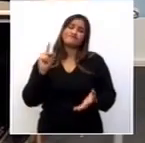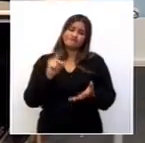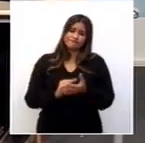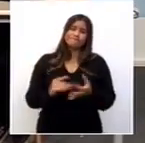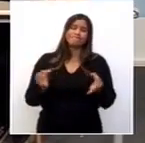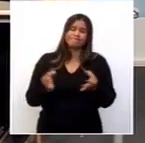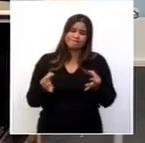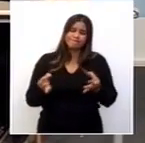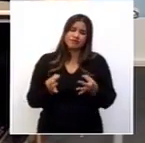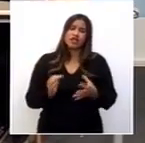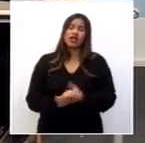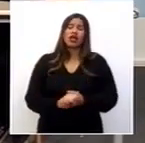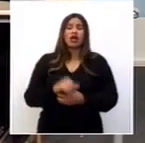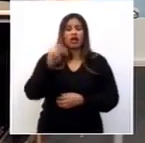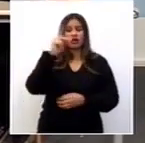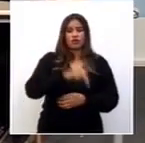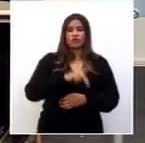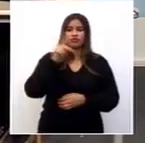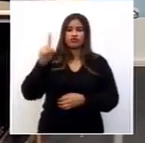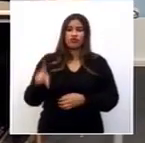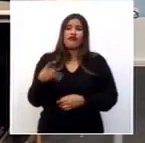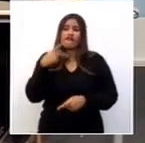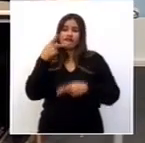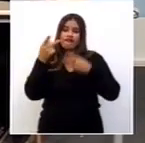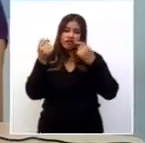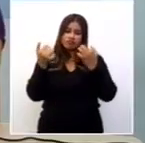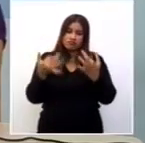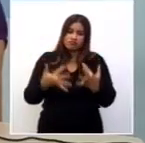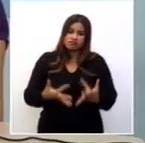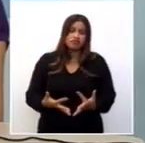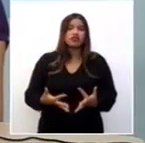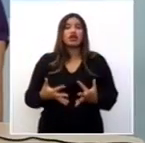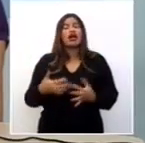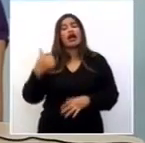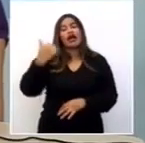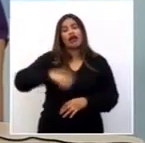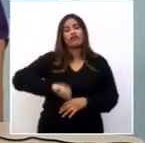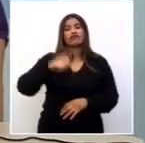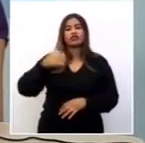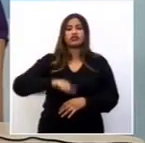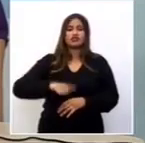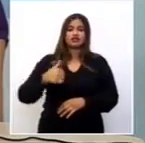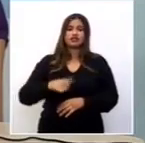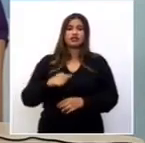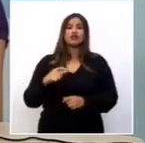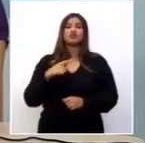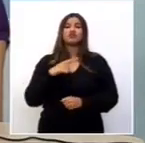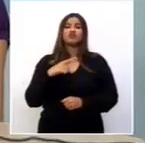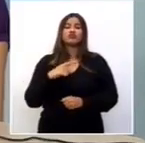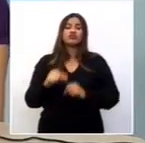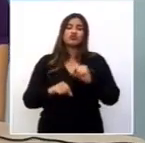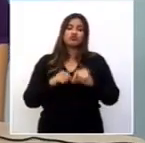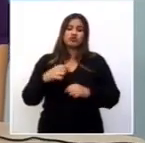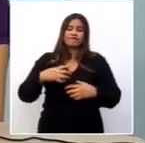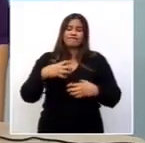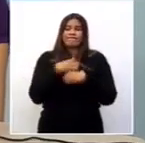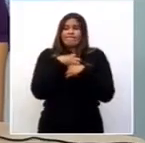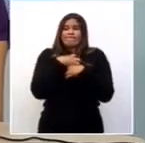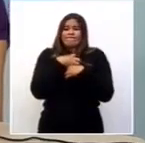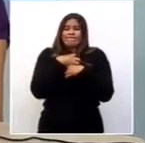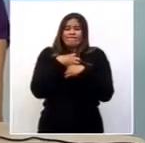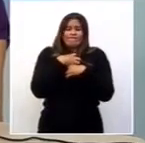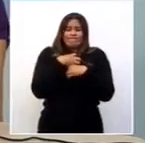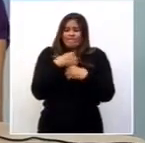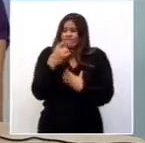Como a professora Gisele bem pontua, a avaliação, muitas vezes, ela traz um sentimento de medo,